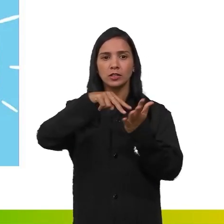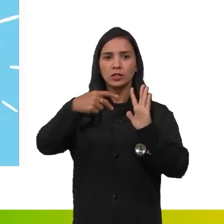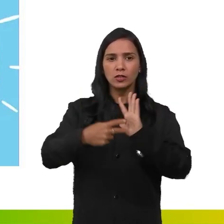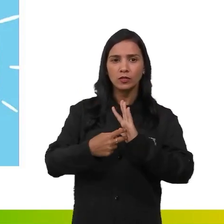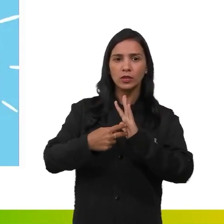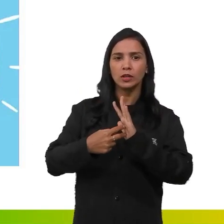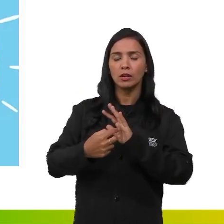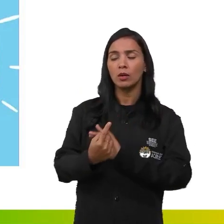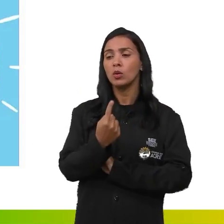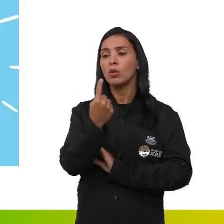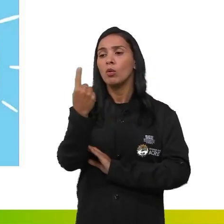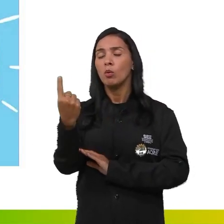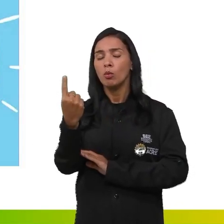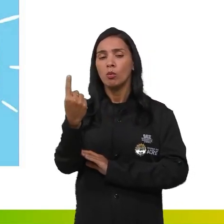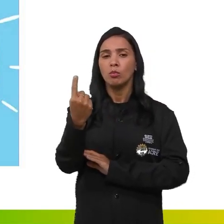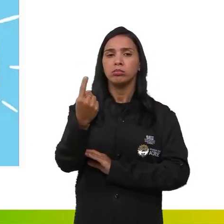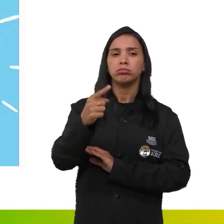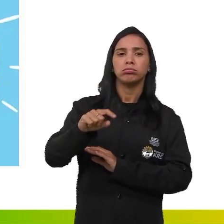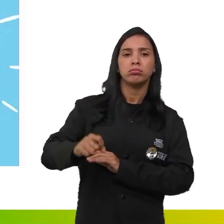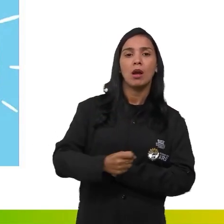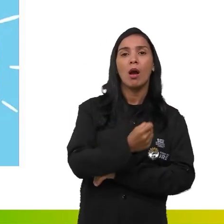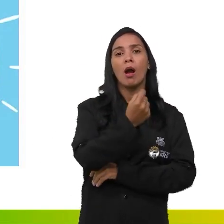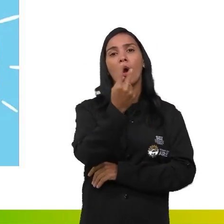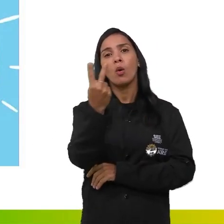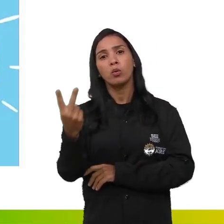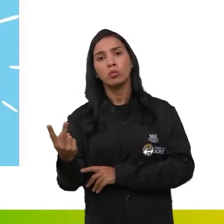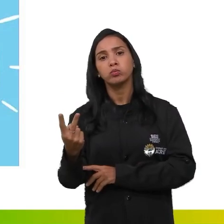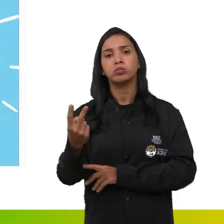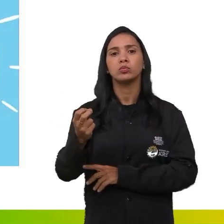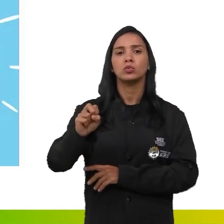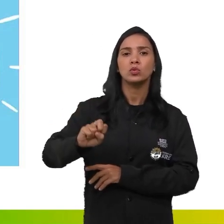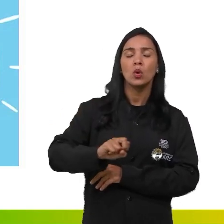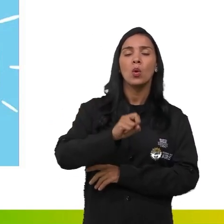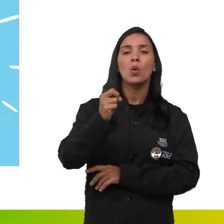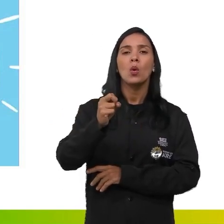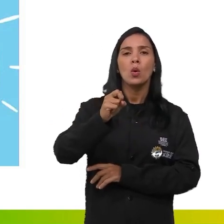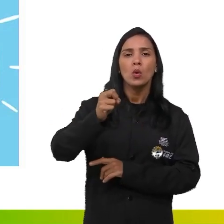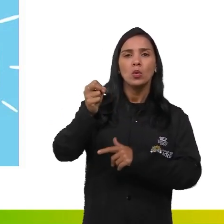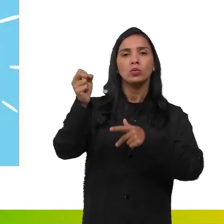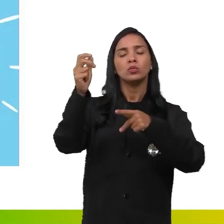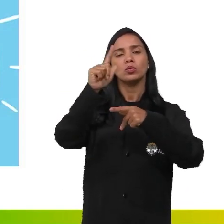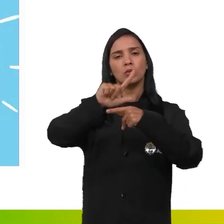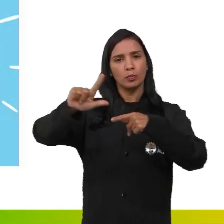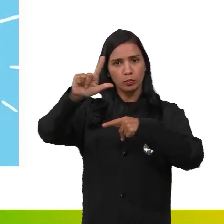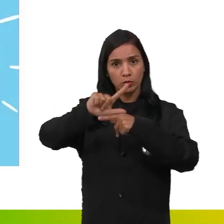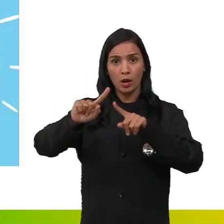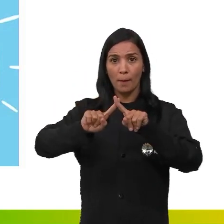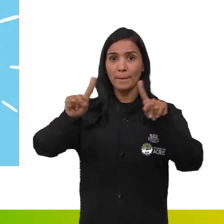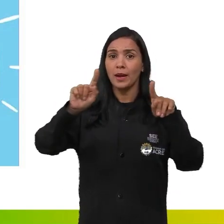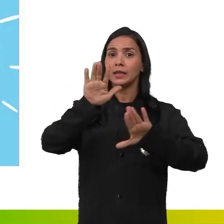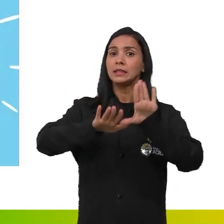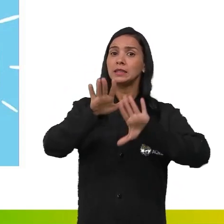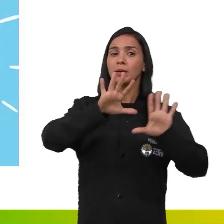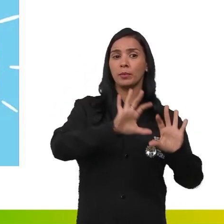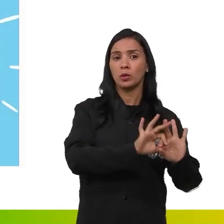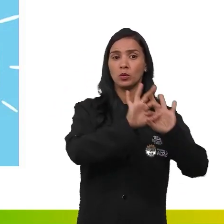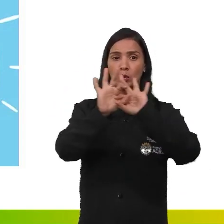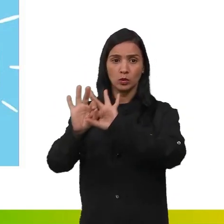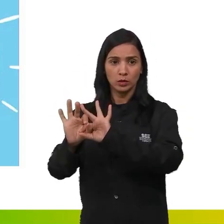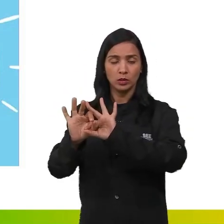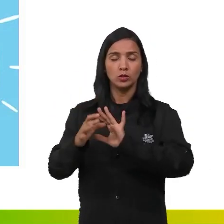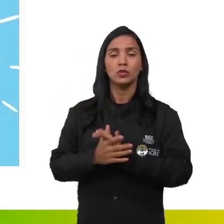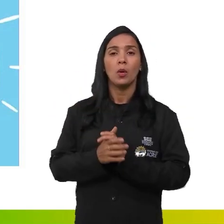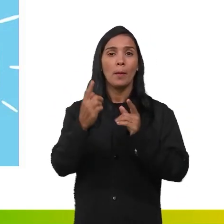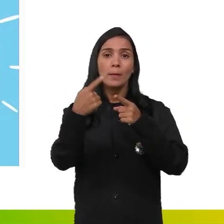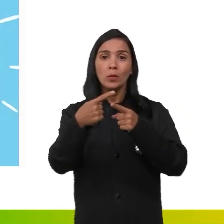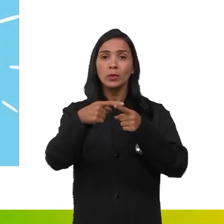algumas em português, dependendo do contexto. Some é usado para frases